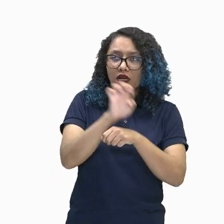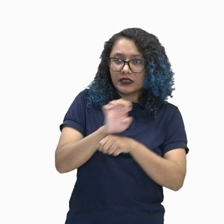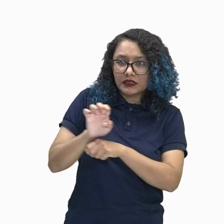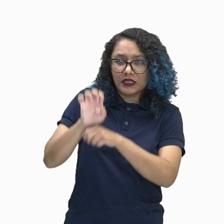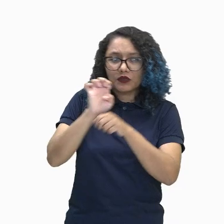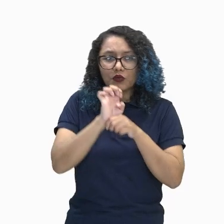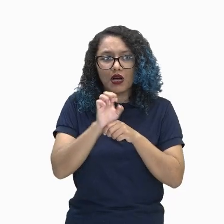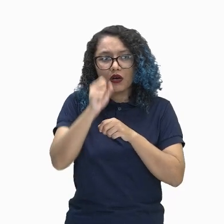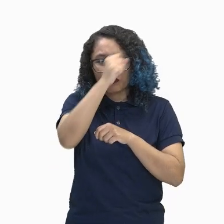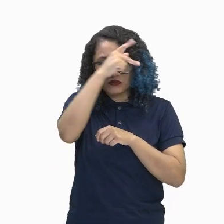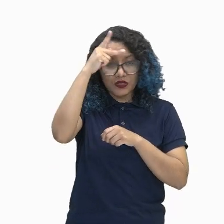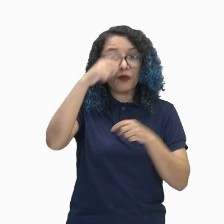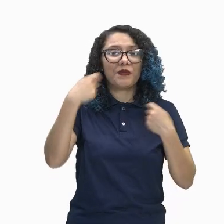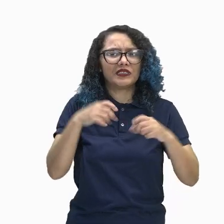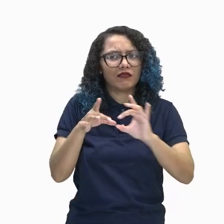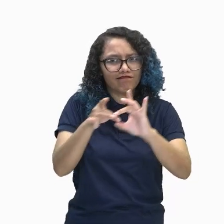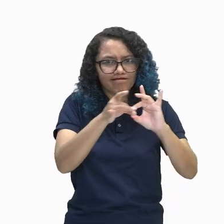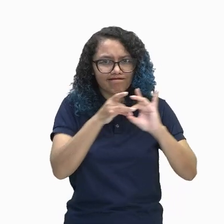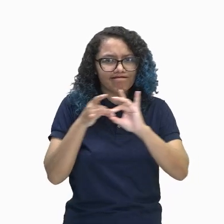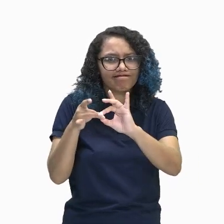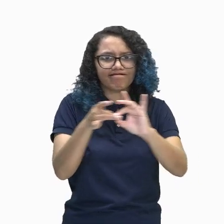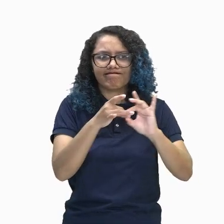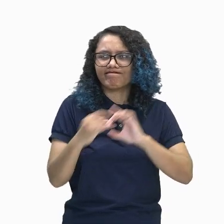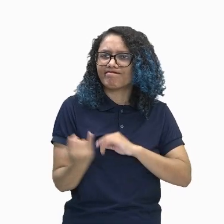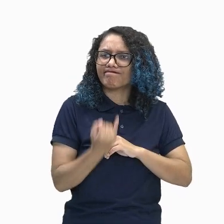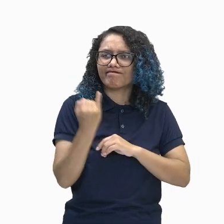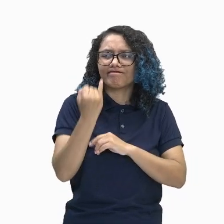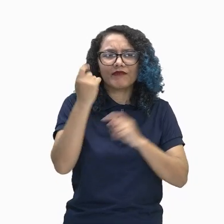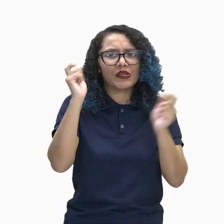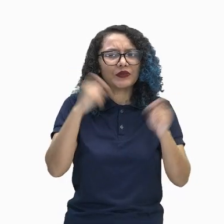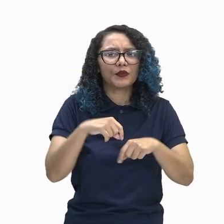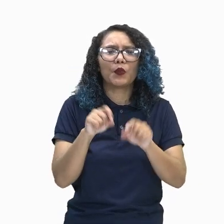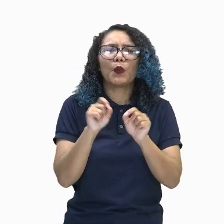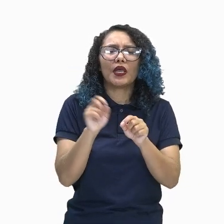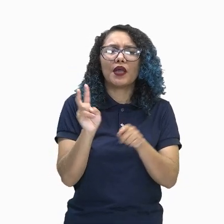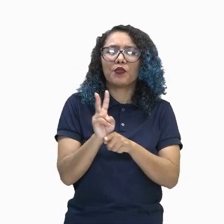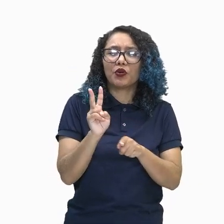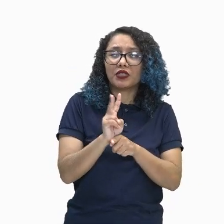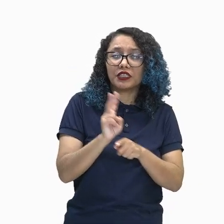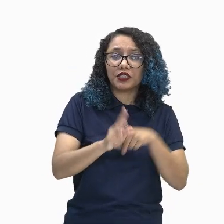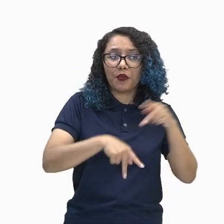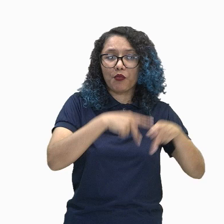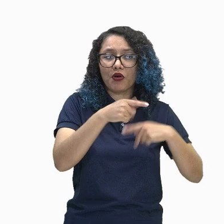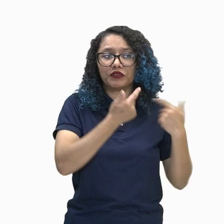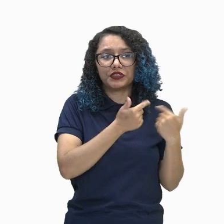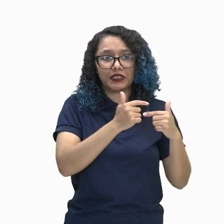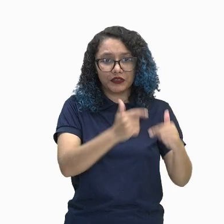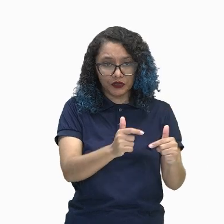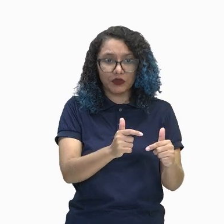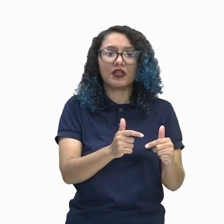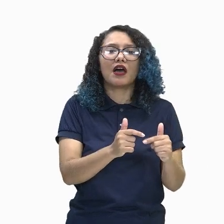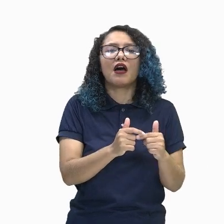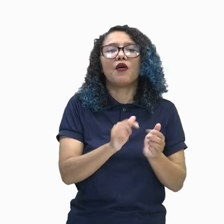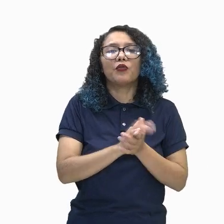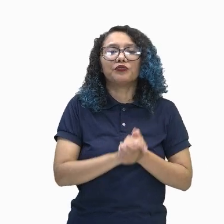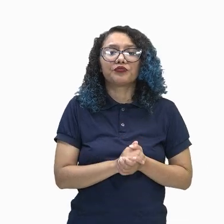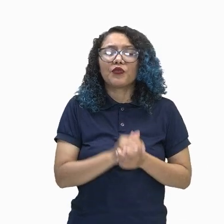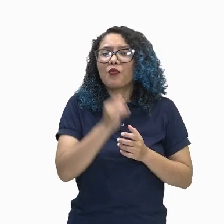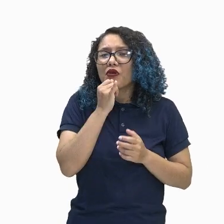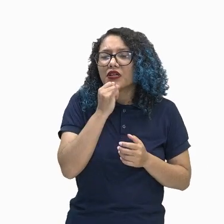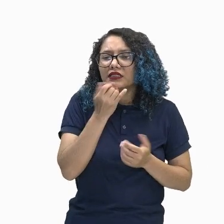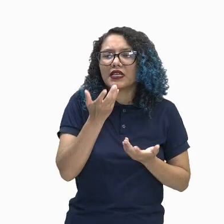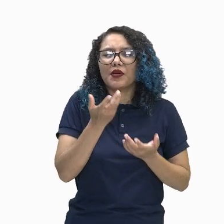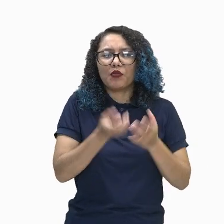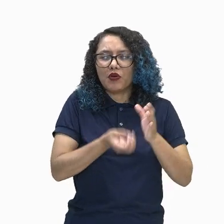federal, estadual e municipal para a proteção dos povos tradicionais, com o desenvolvimento de